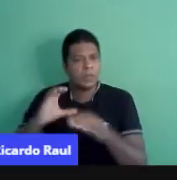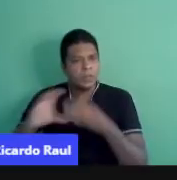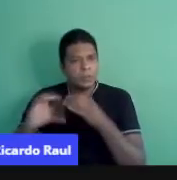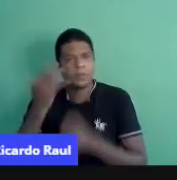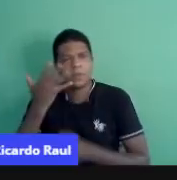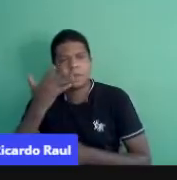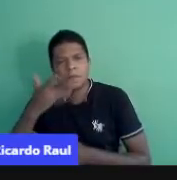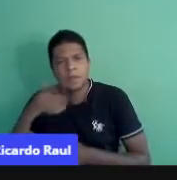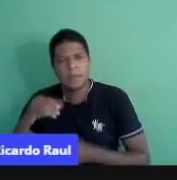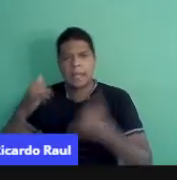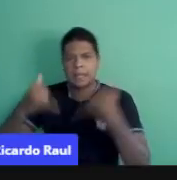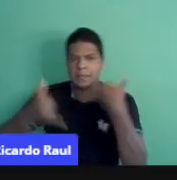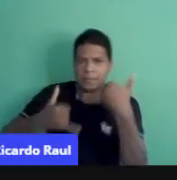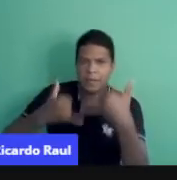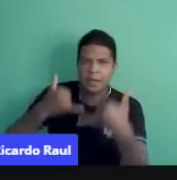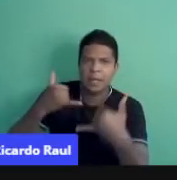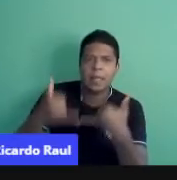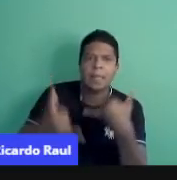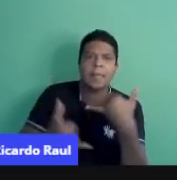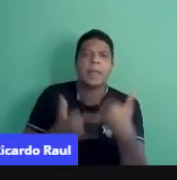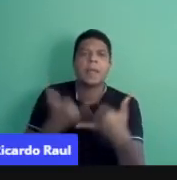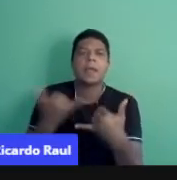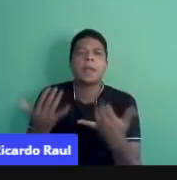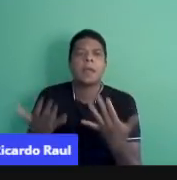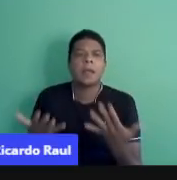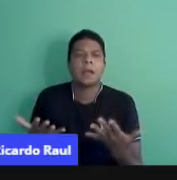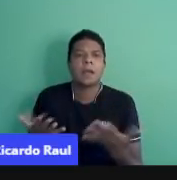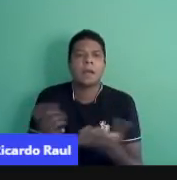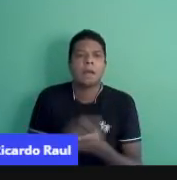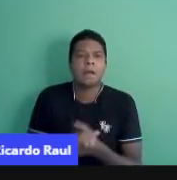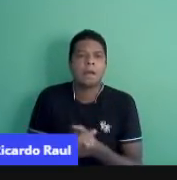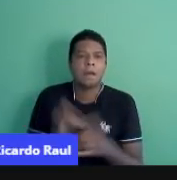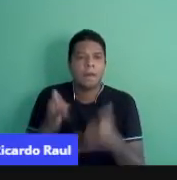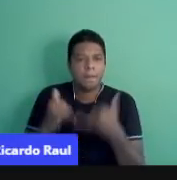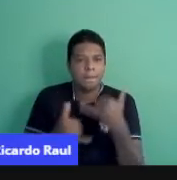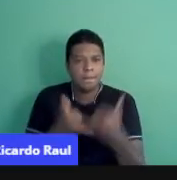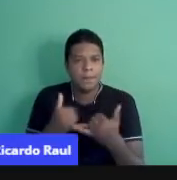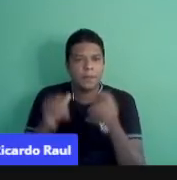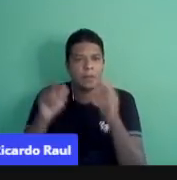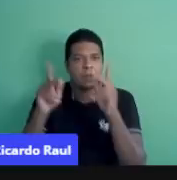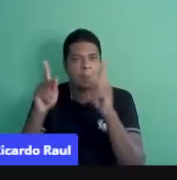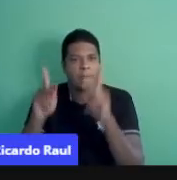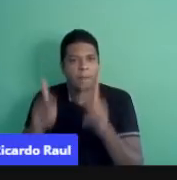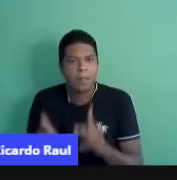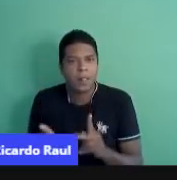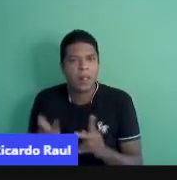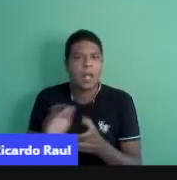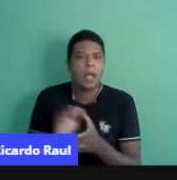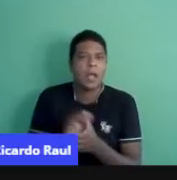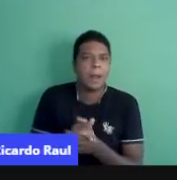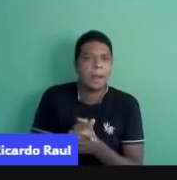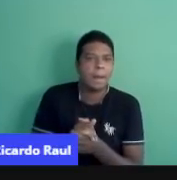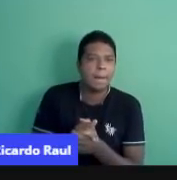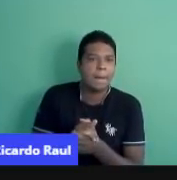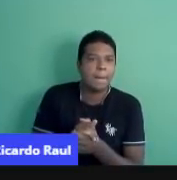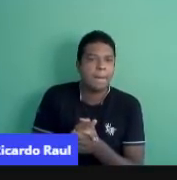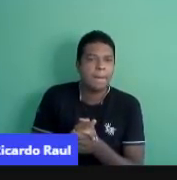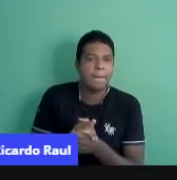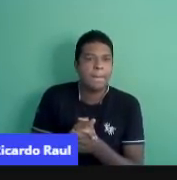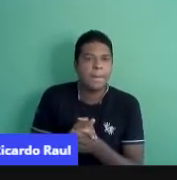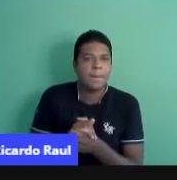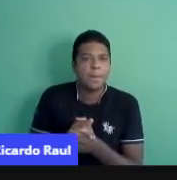as brincadeiras, brincadeiras populares, e aí nós conseguimos trabalhar muitos artistas